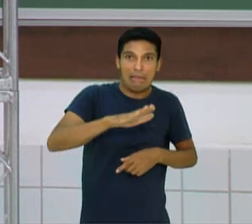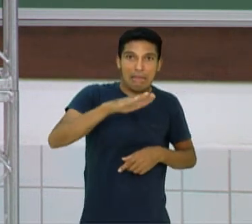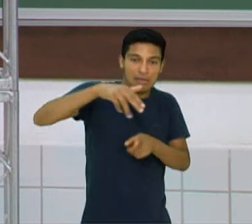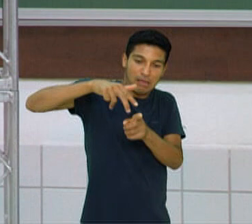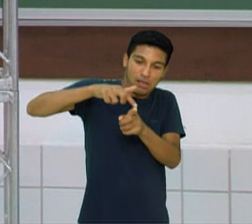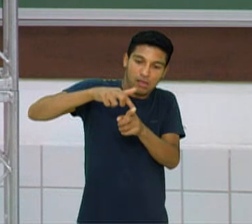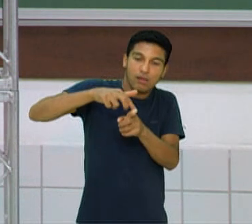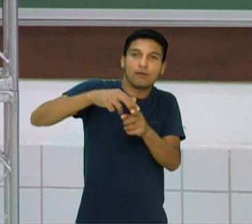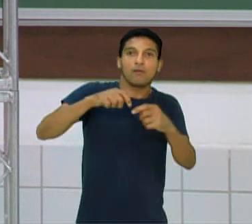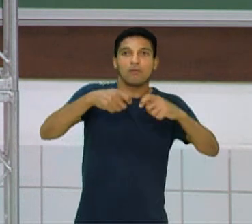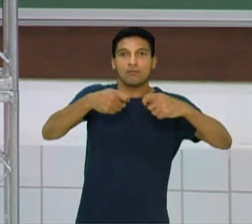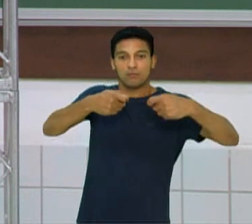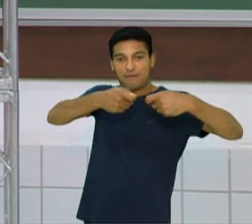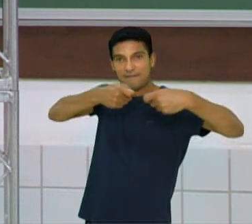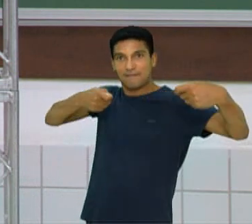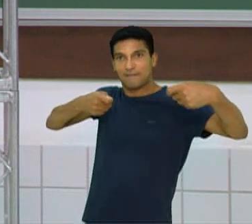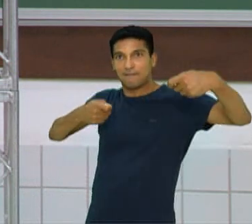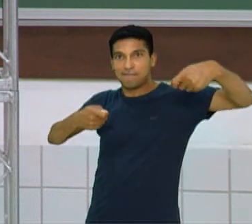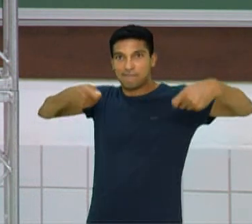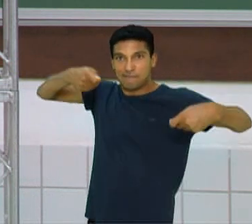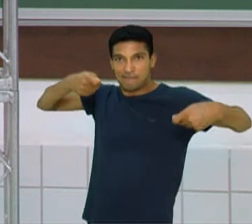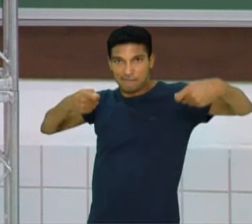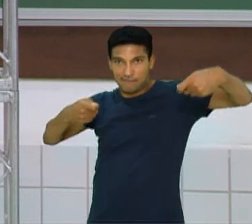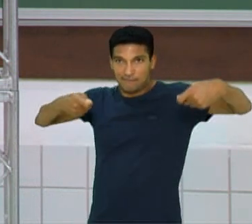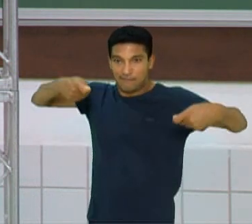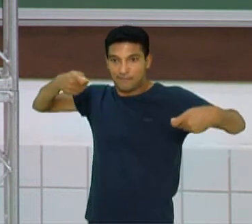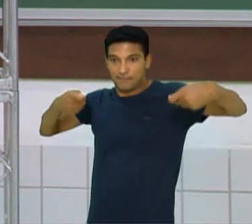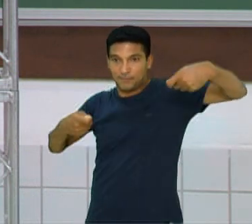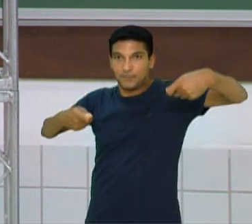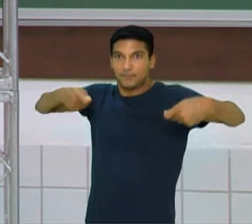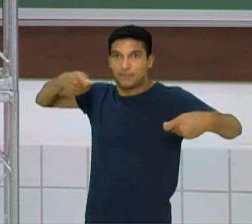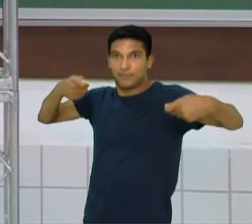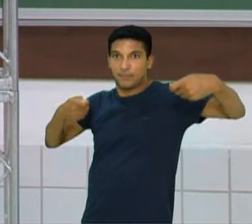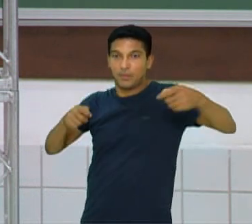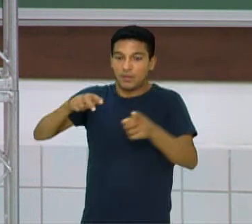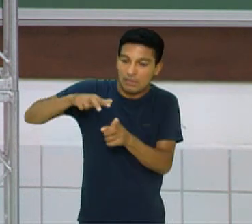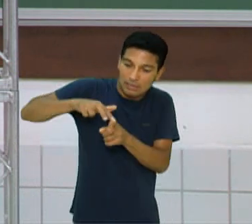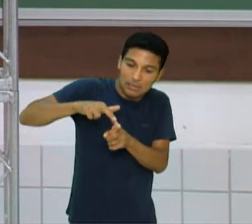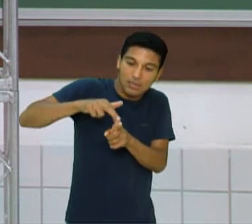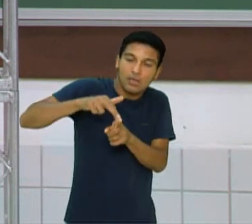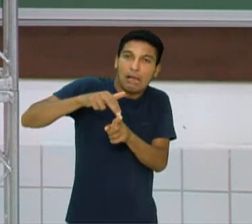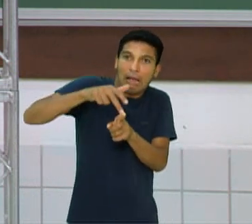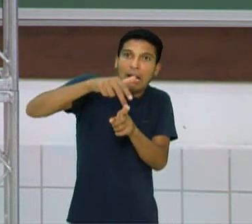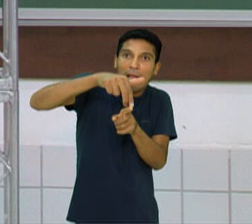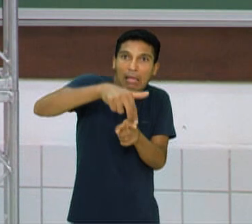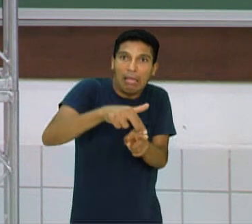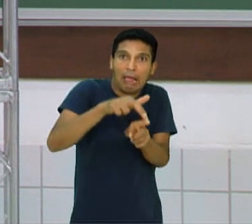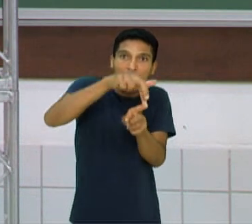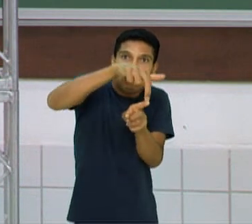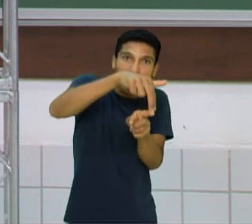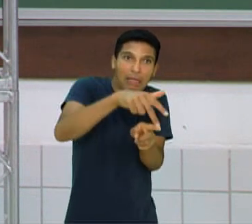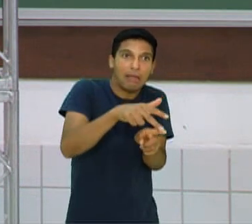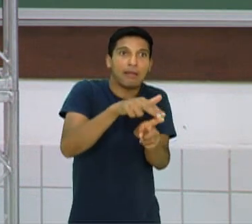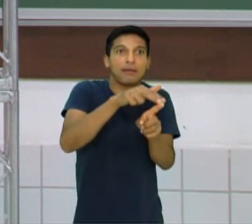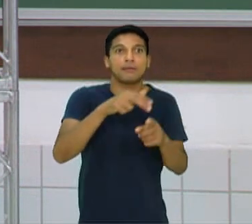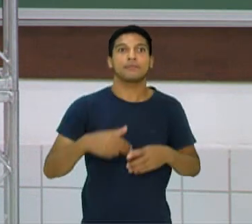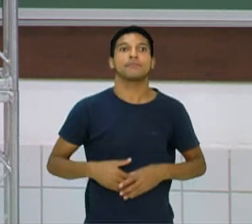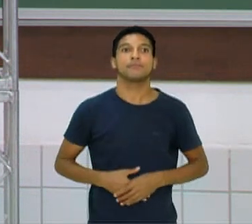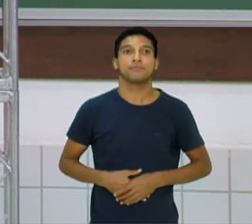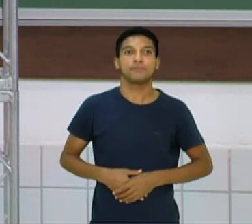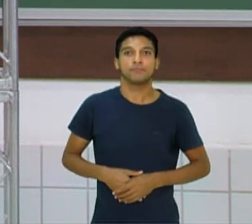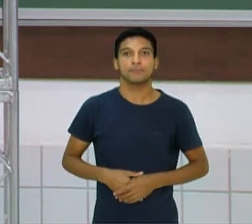como um elástico, né? E então o praticante acaba usando essa força para realizar